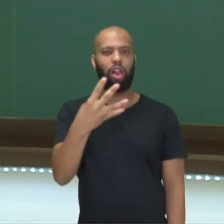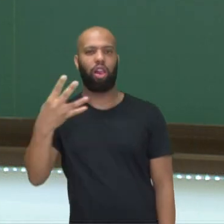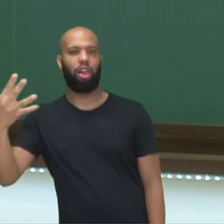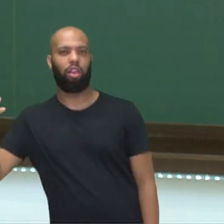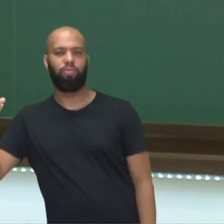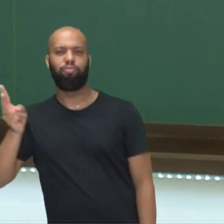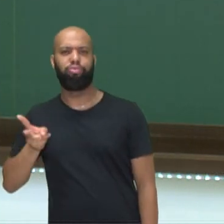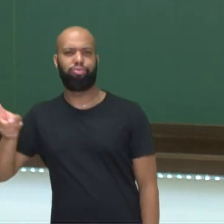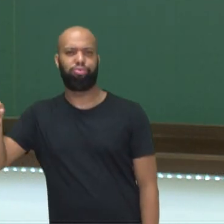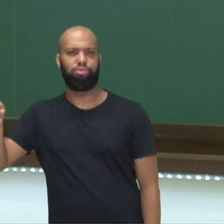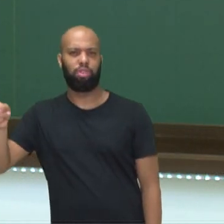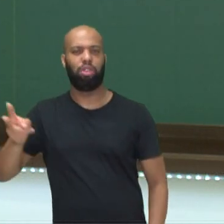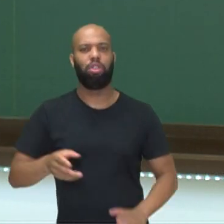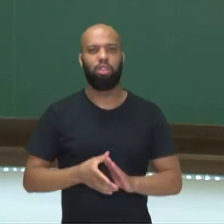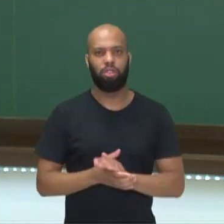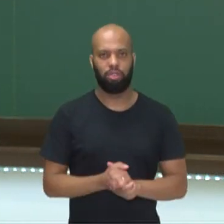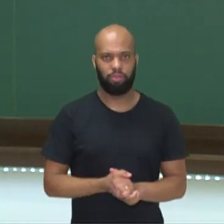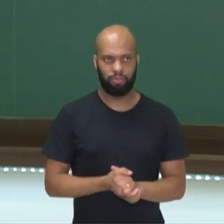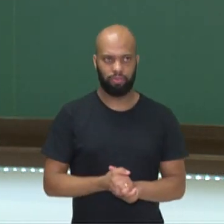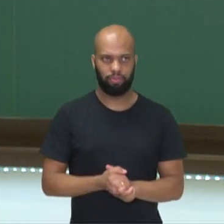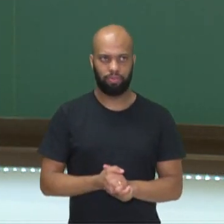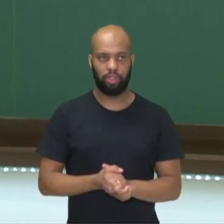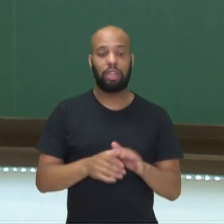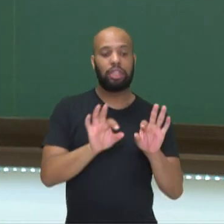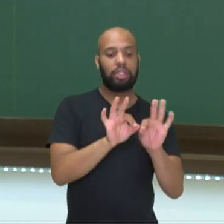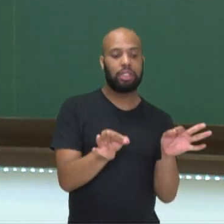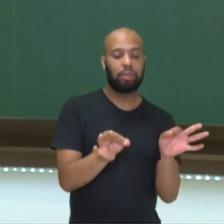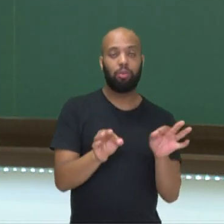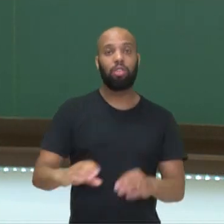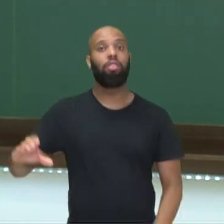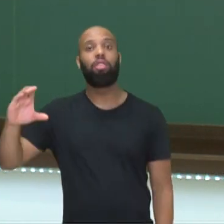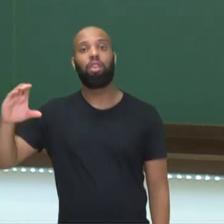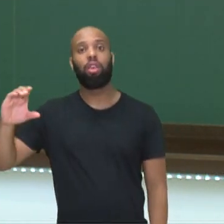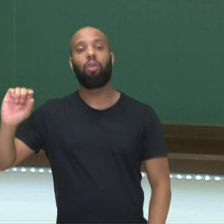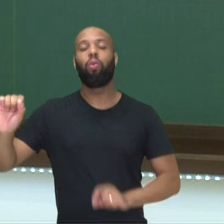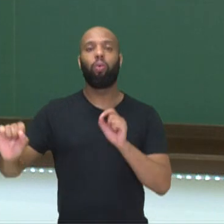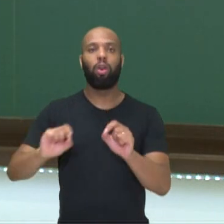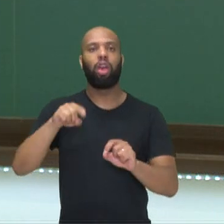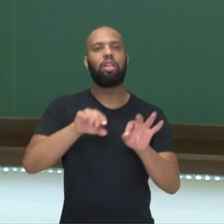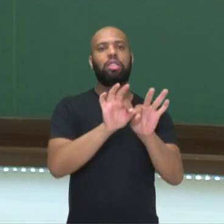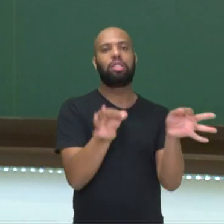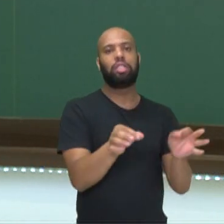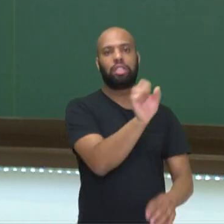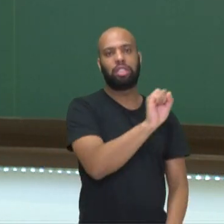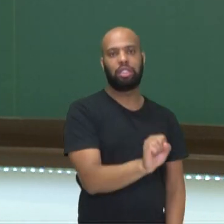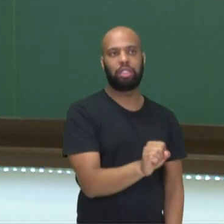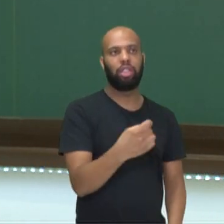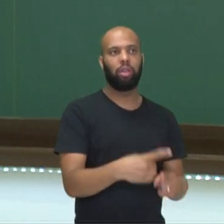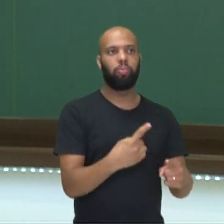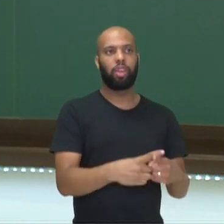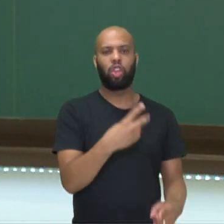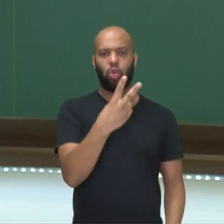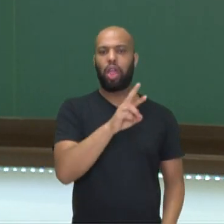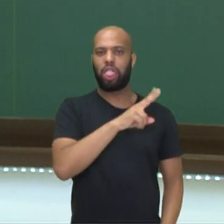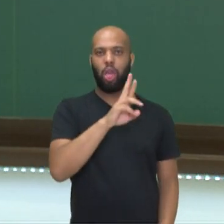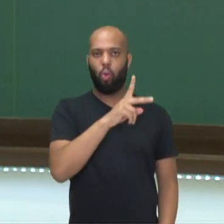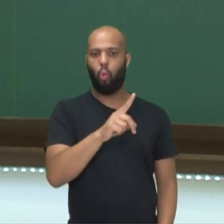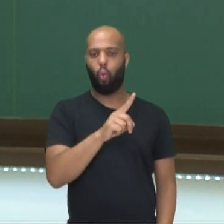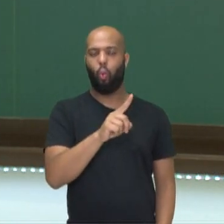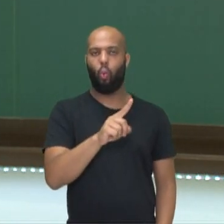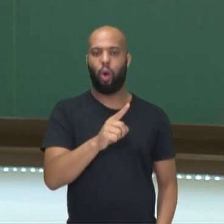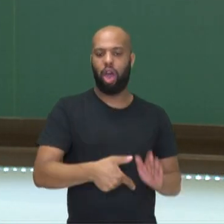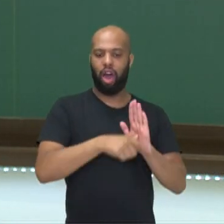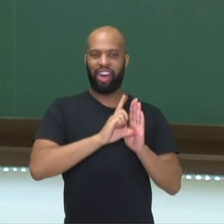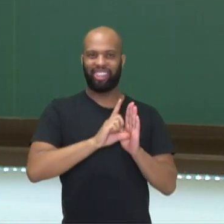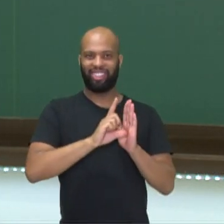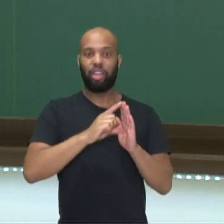2,4444 reticências. Simples ou composta? Simples. O 2 não é antiperíodo, o 2 é parte inteira.